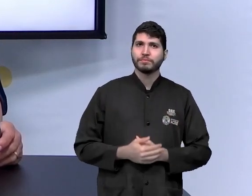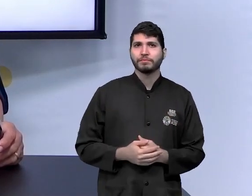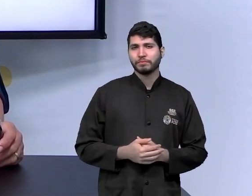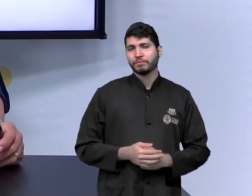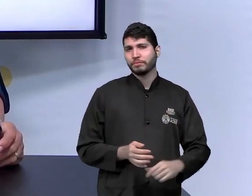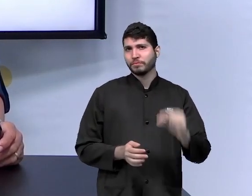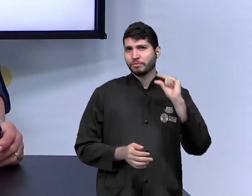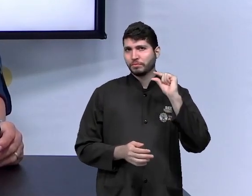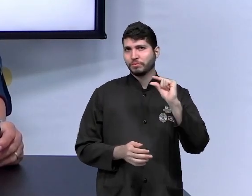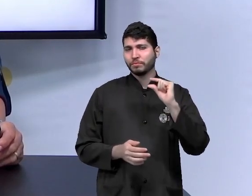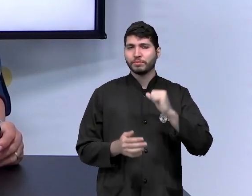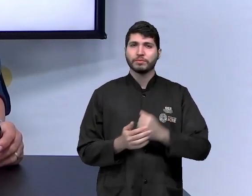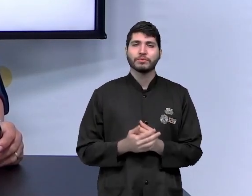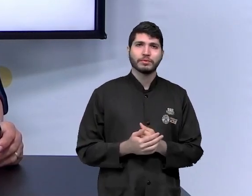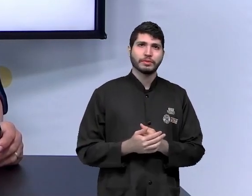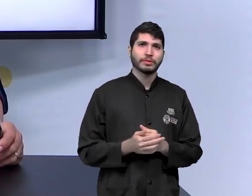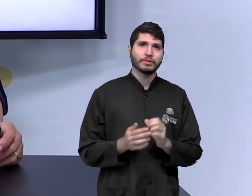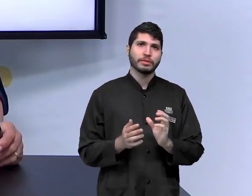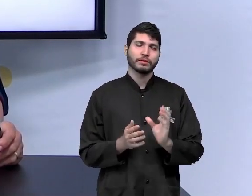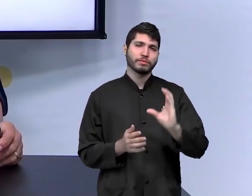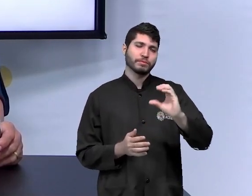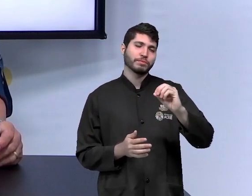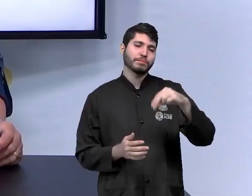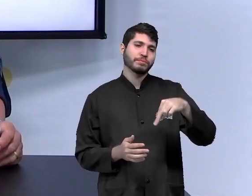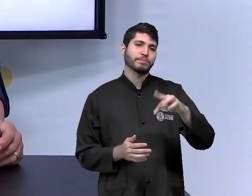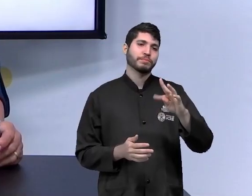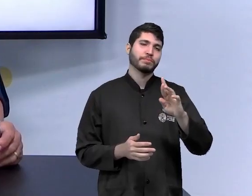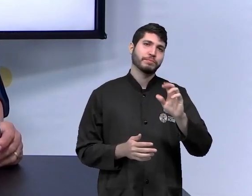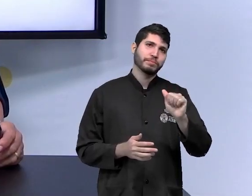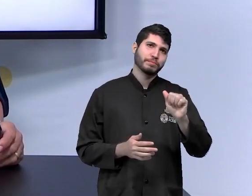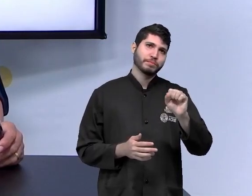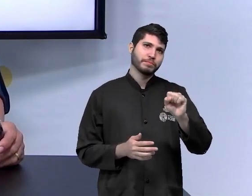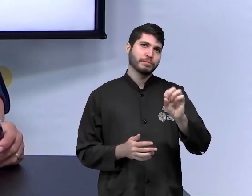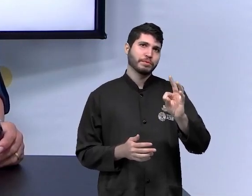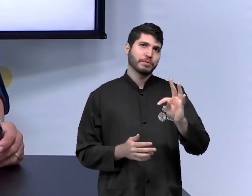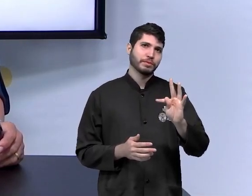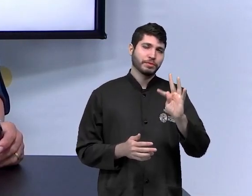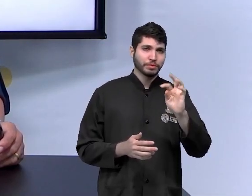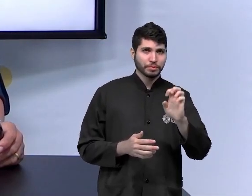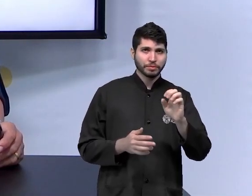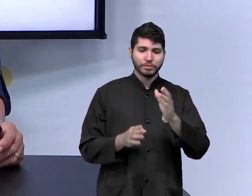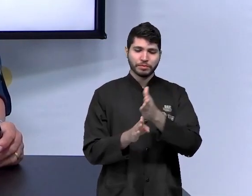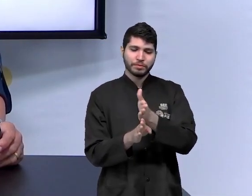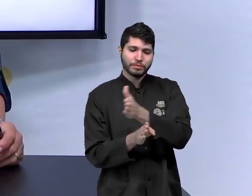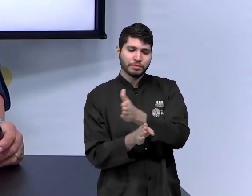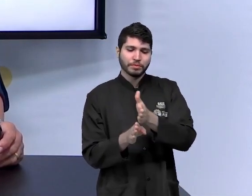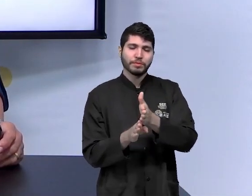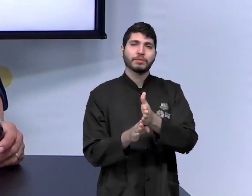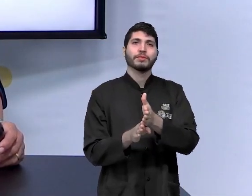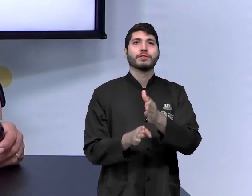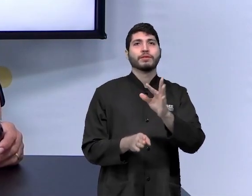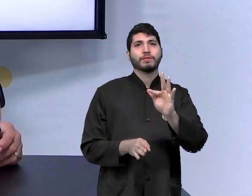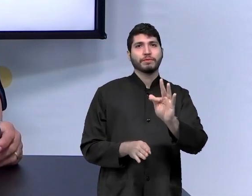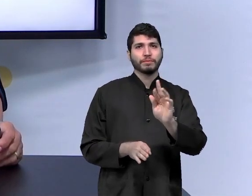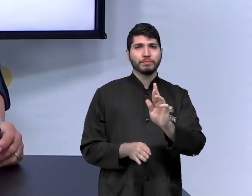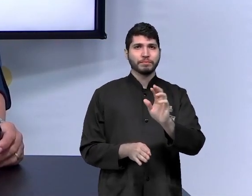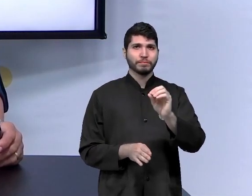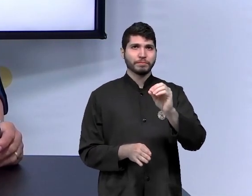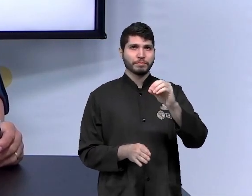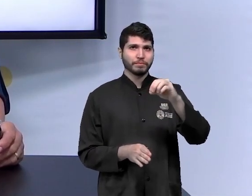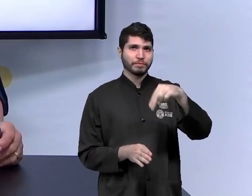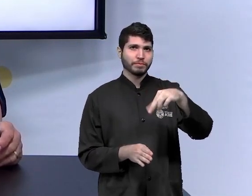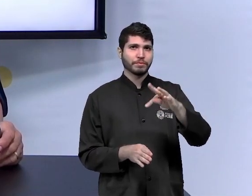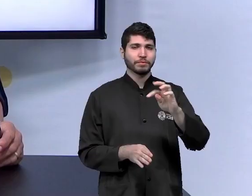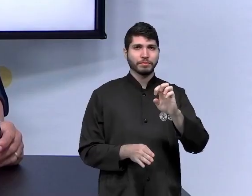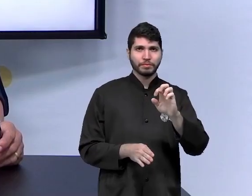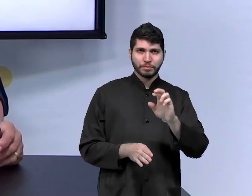do contraste que ocorre na região de fronteira, especialmente aqui na nossa região, no Acre, tá bom? Nós